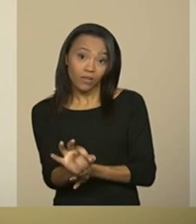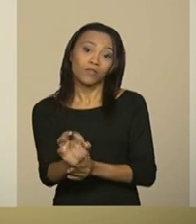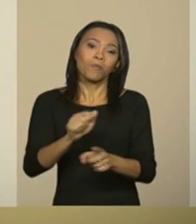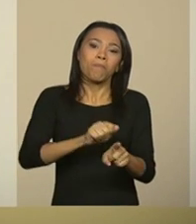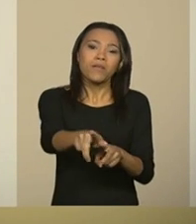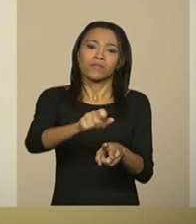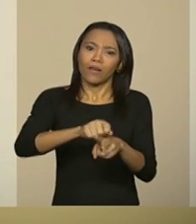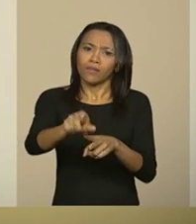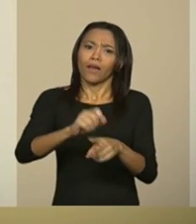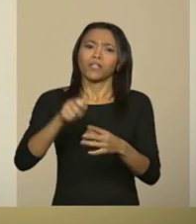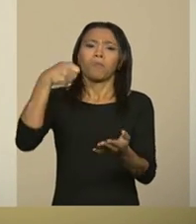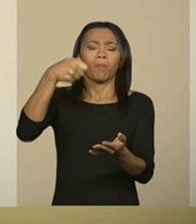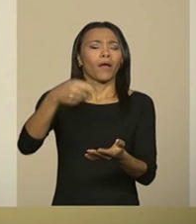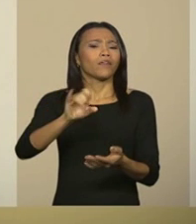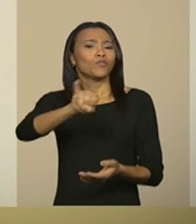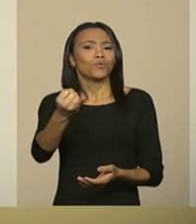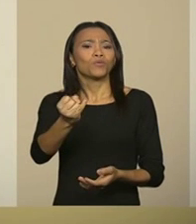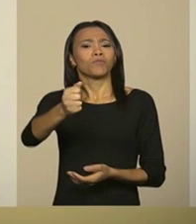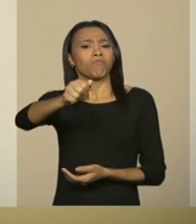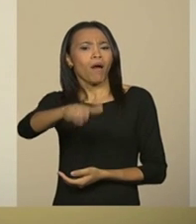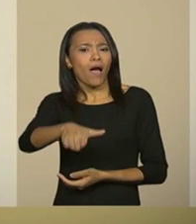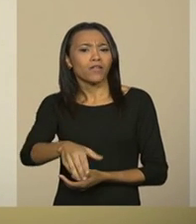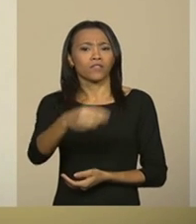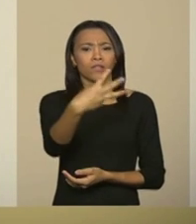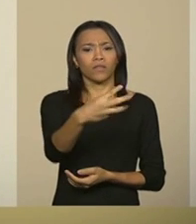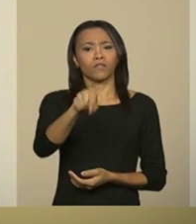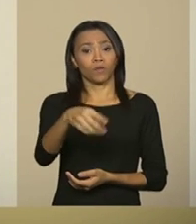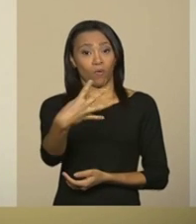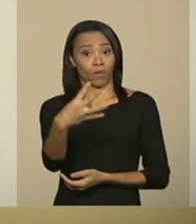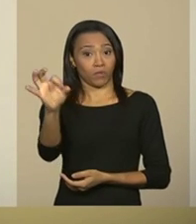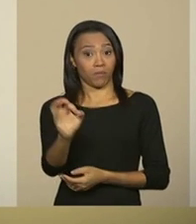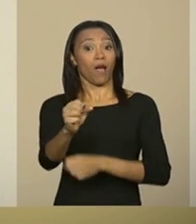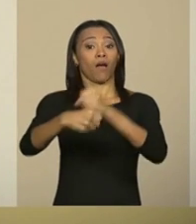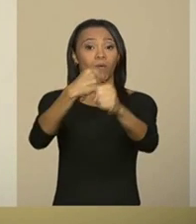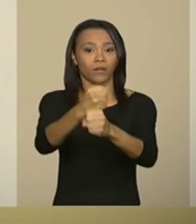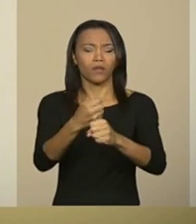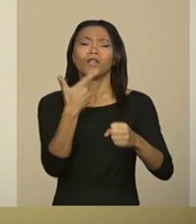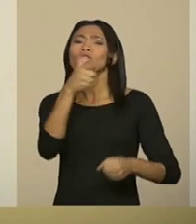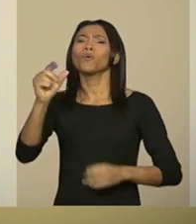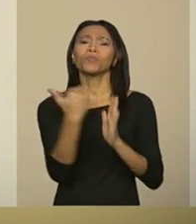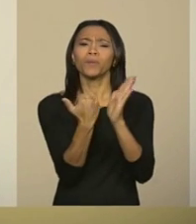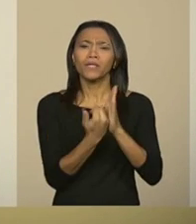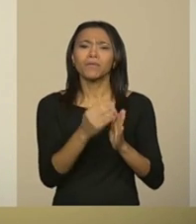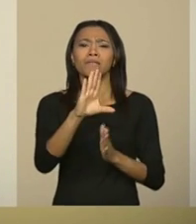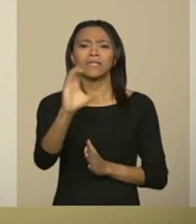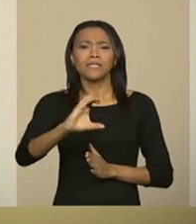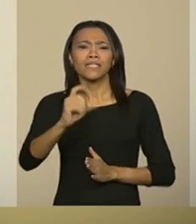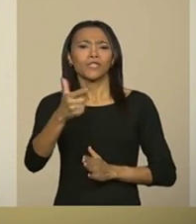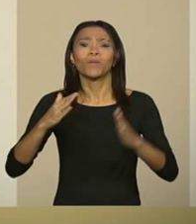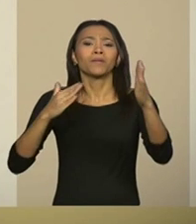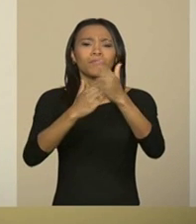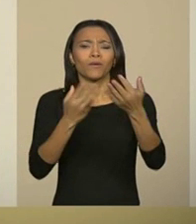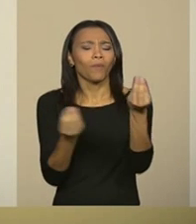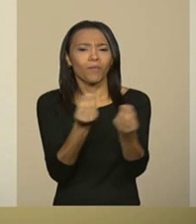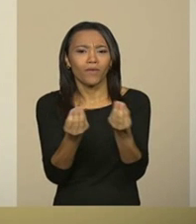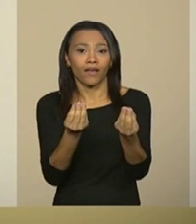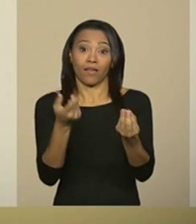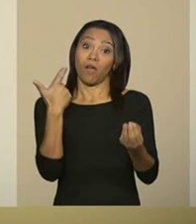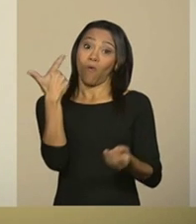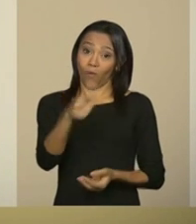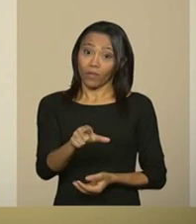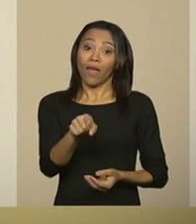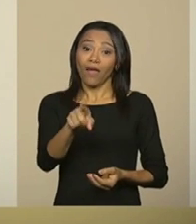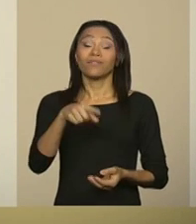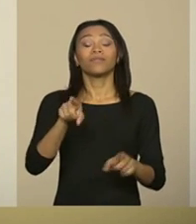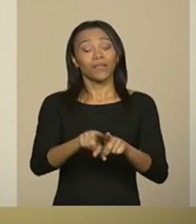cobrando juros baixos de 3,4 por cento ao ano e o ciência sem fronteira presidenta ciência sem fronteiras faz parte